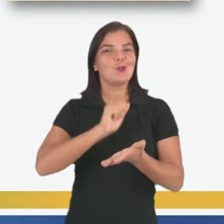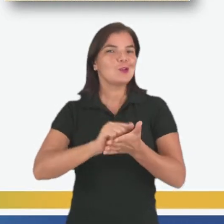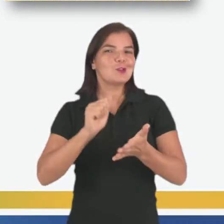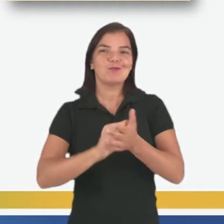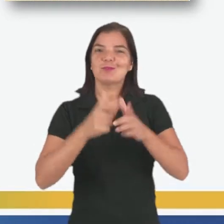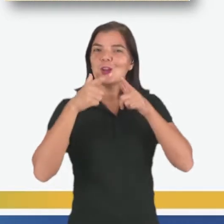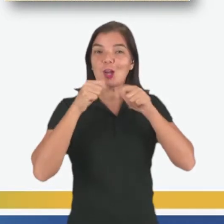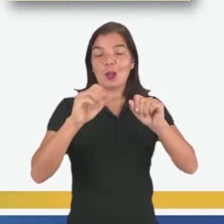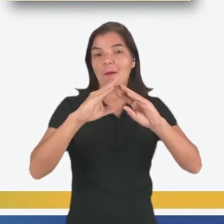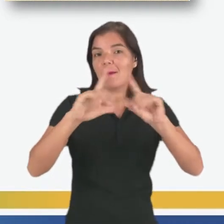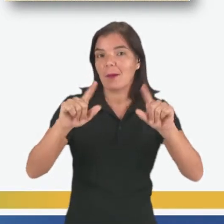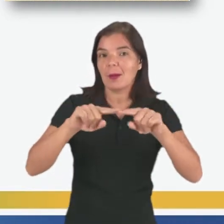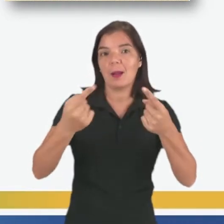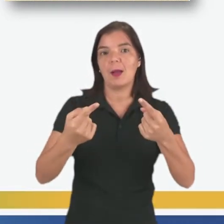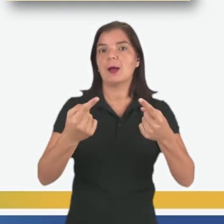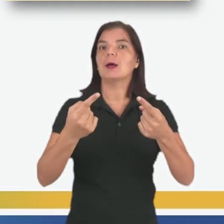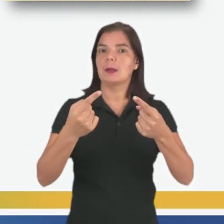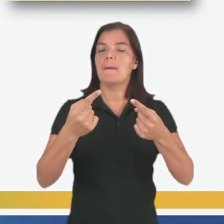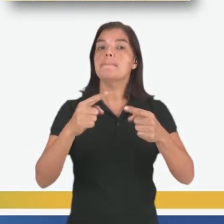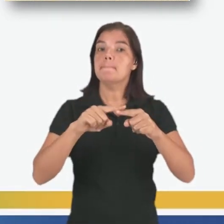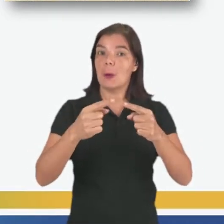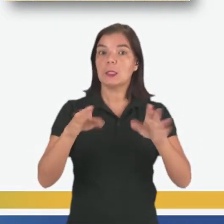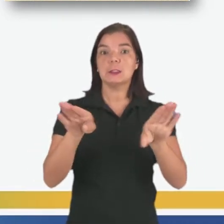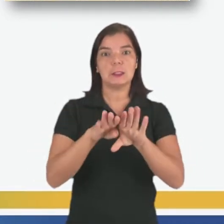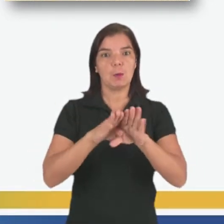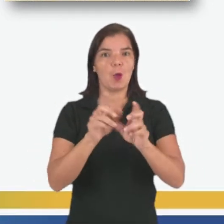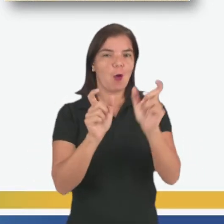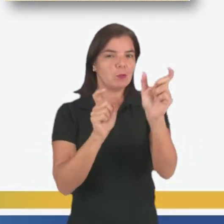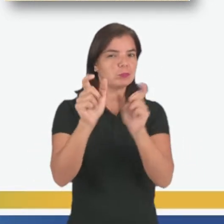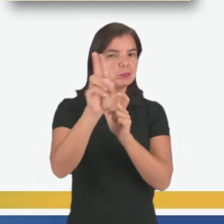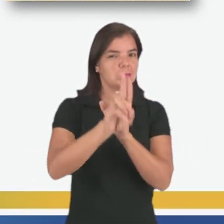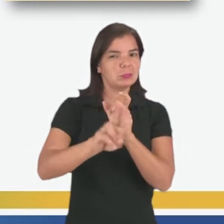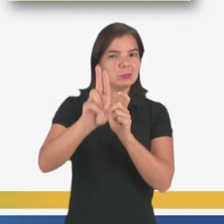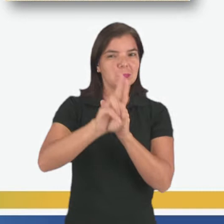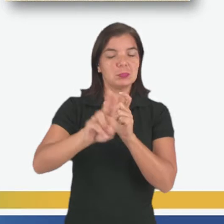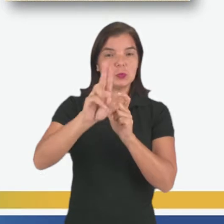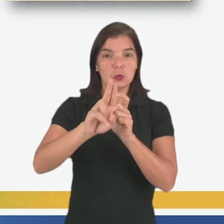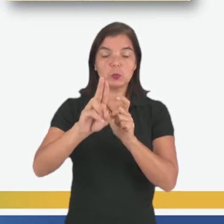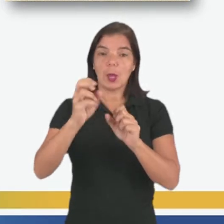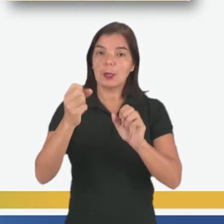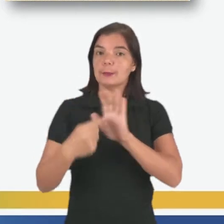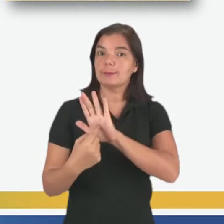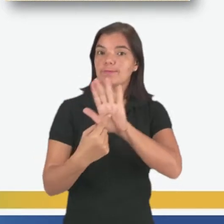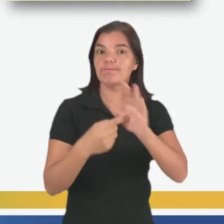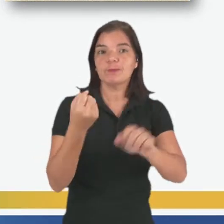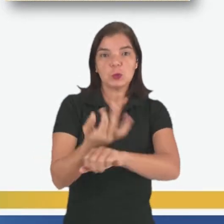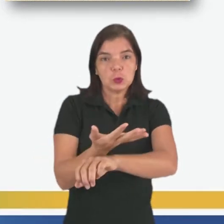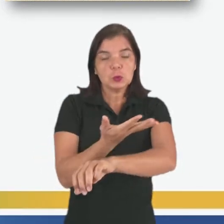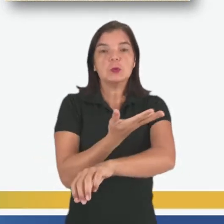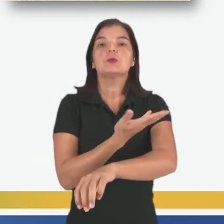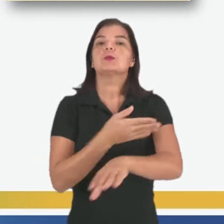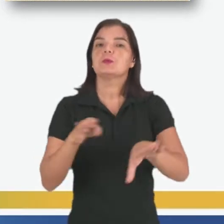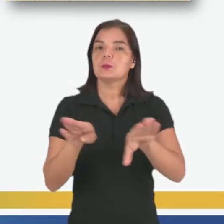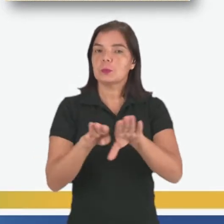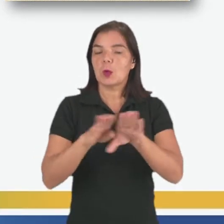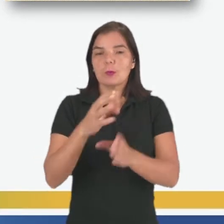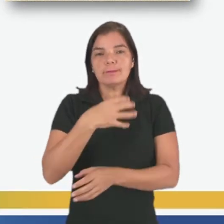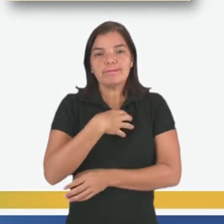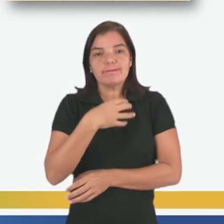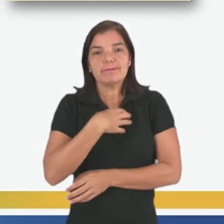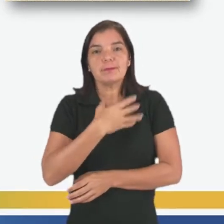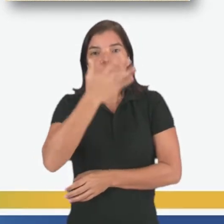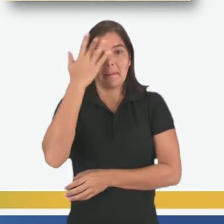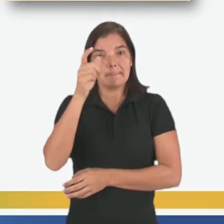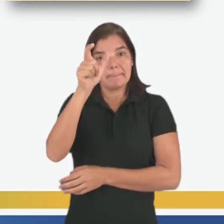com a linguagem clara, objetiva, mas eu vou usar as palavras para causar expressividade, causar alguma emoção, algum sentimento